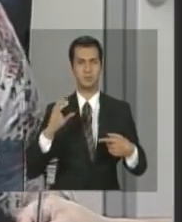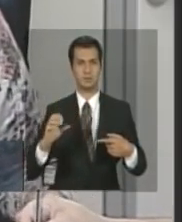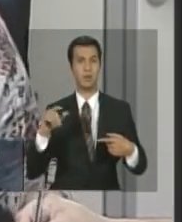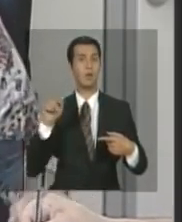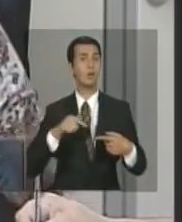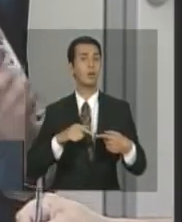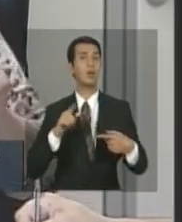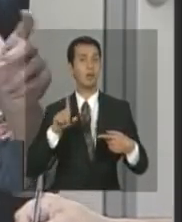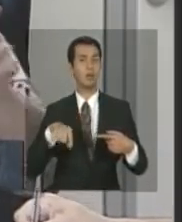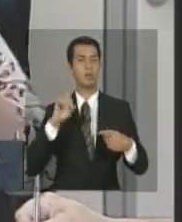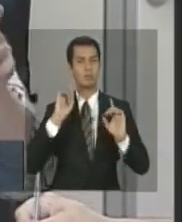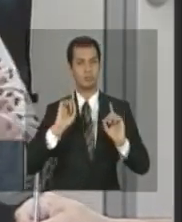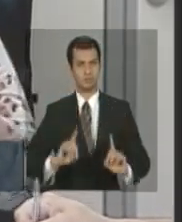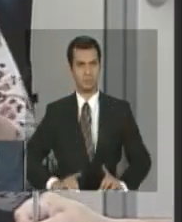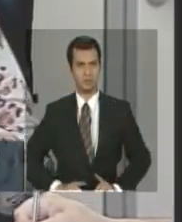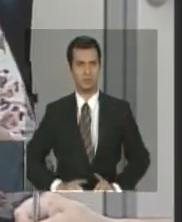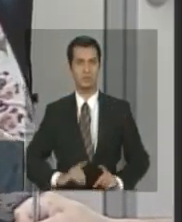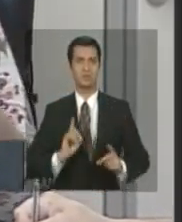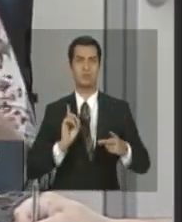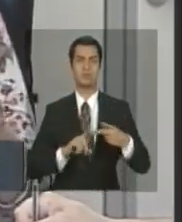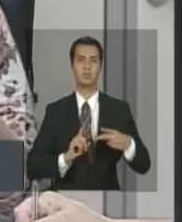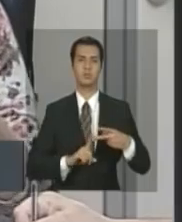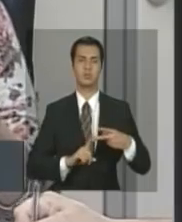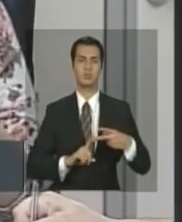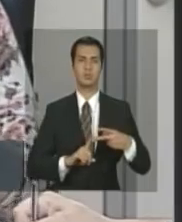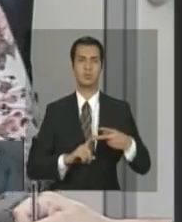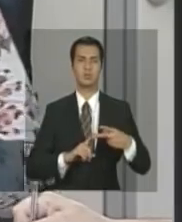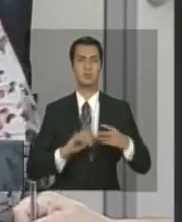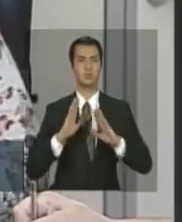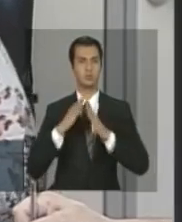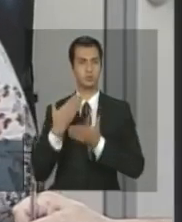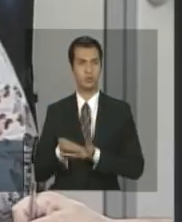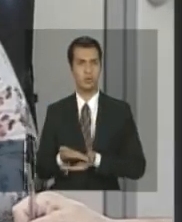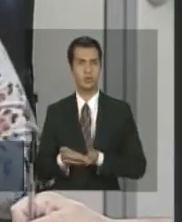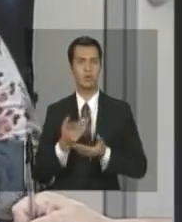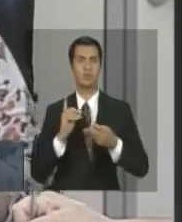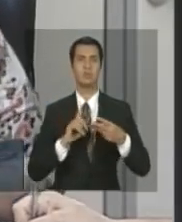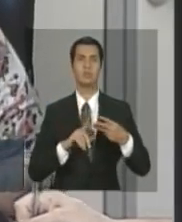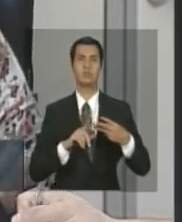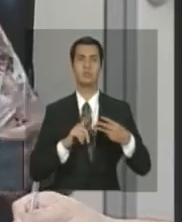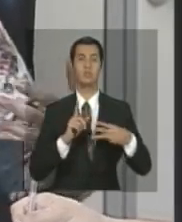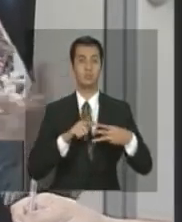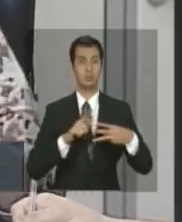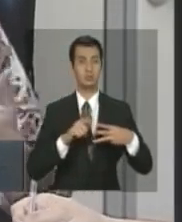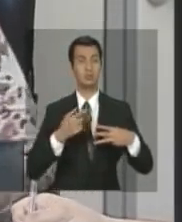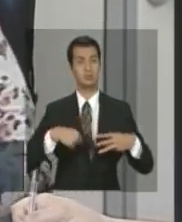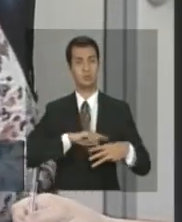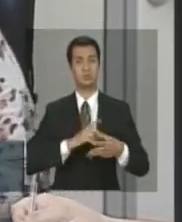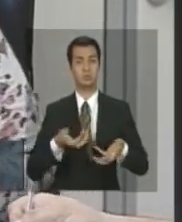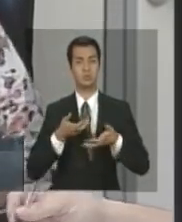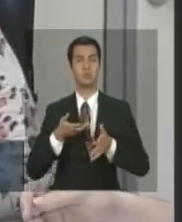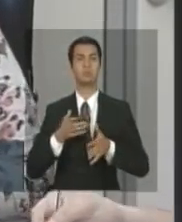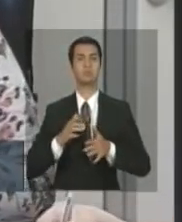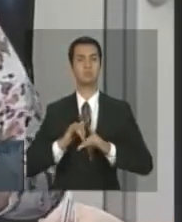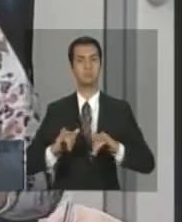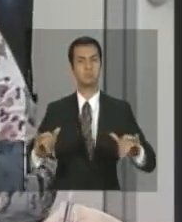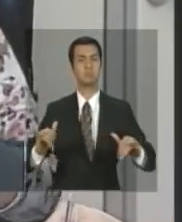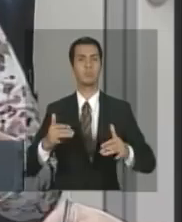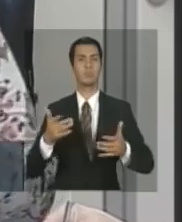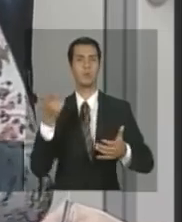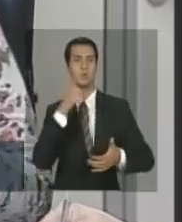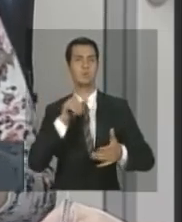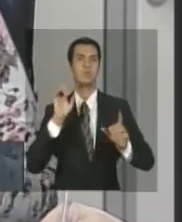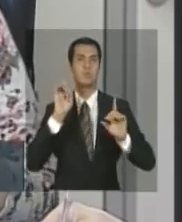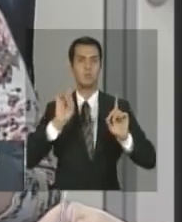com deficiências, fazer uma busca ativa desse público e garantir que eles estejam em sala de aula. Então, um conjunto de